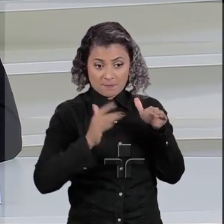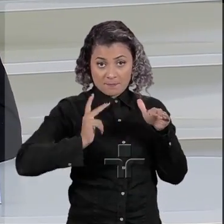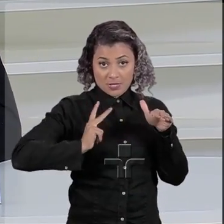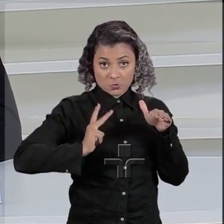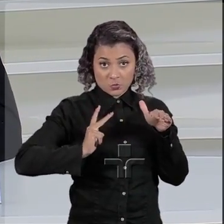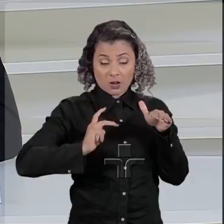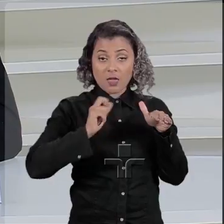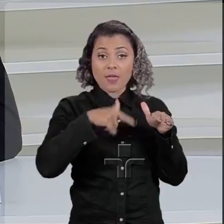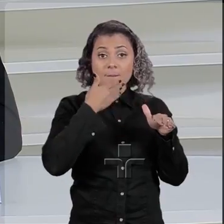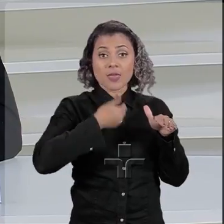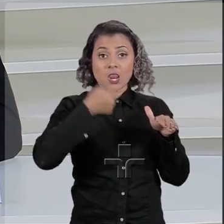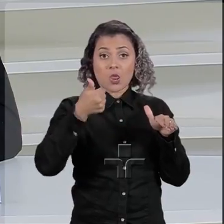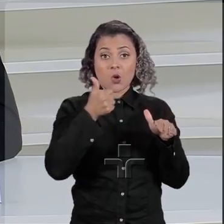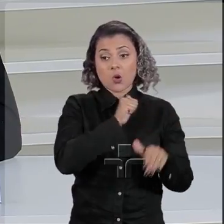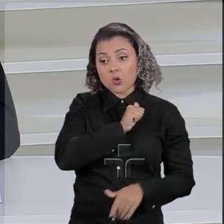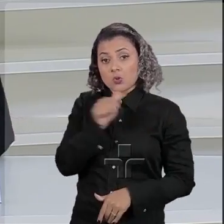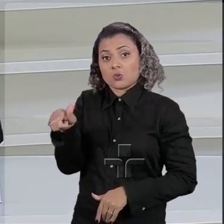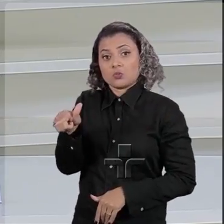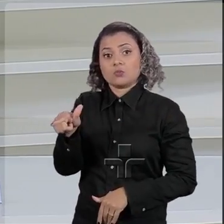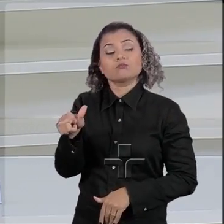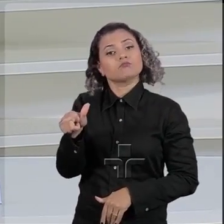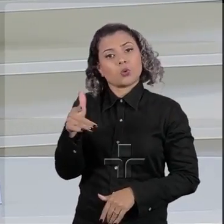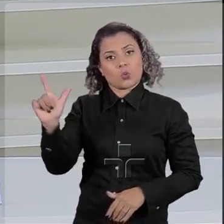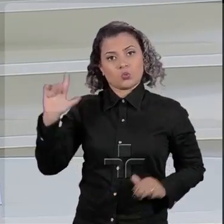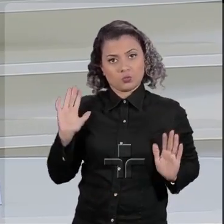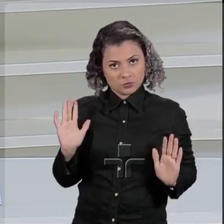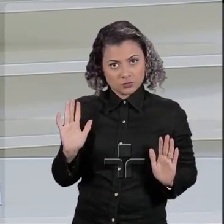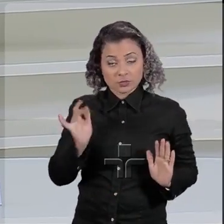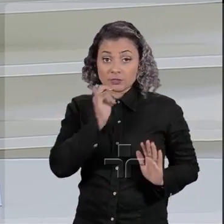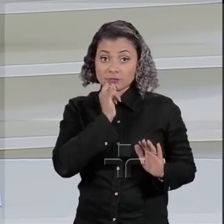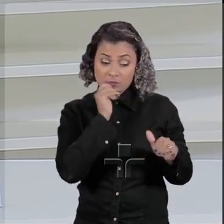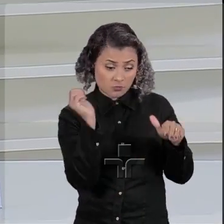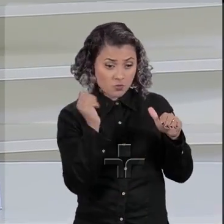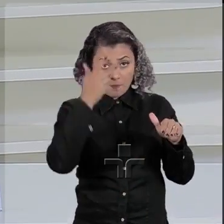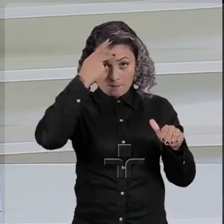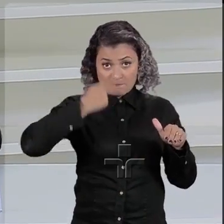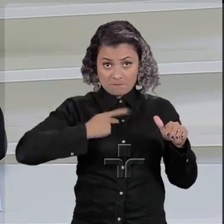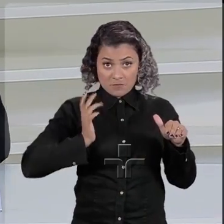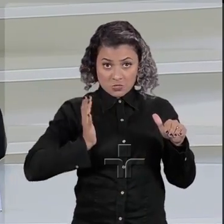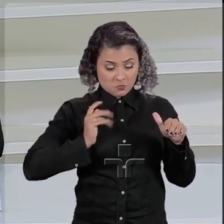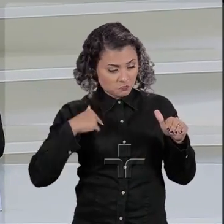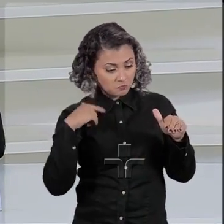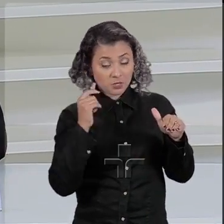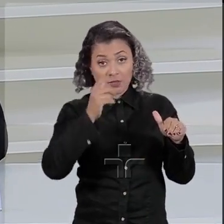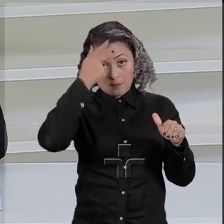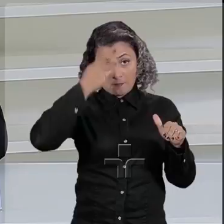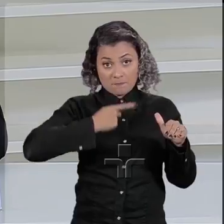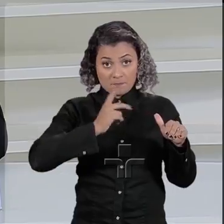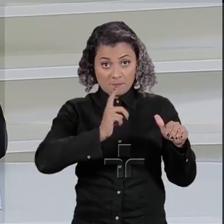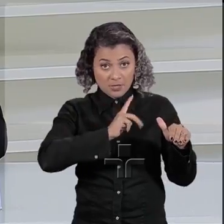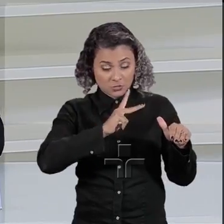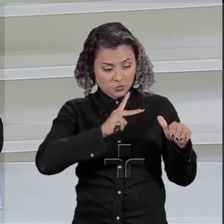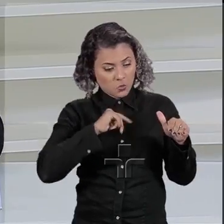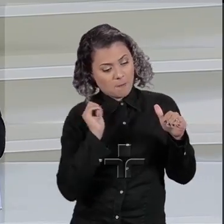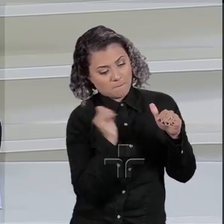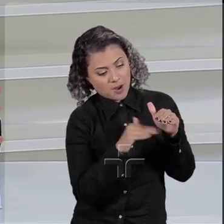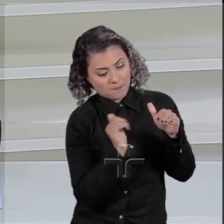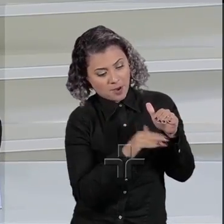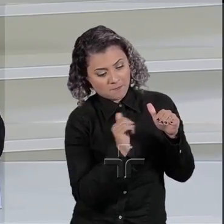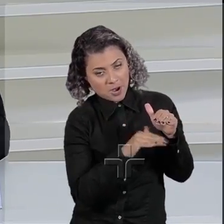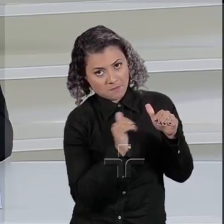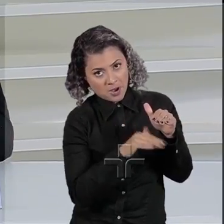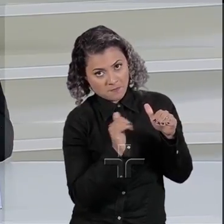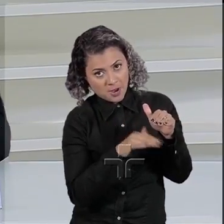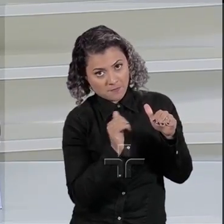transferência de renda. Ou seja, você não transfere renda de um pobre para um rico no sistema de capitalização. Você não